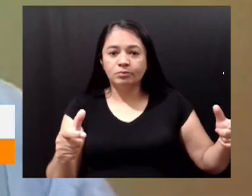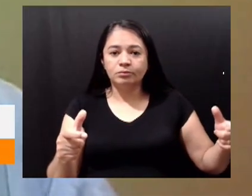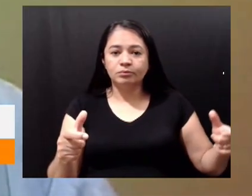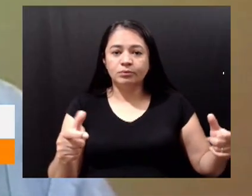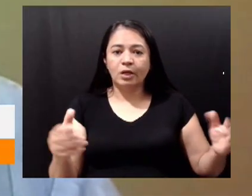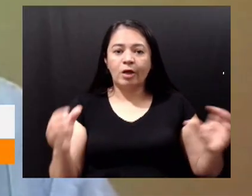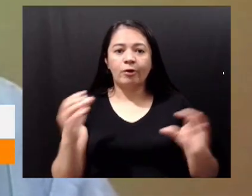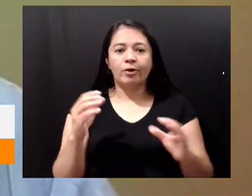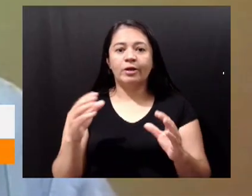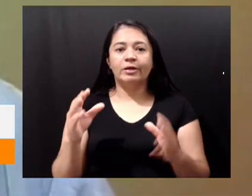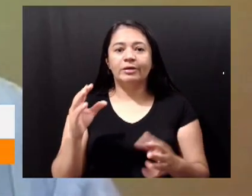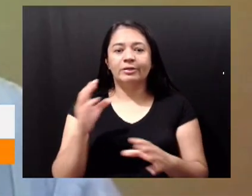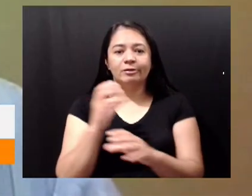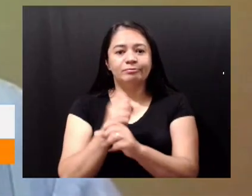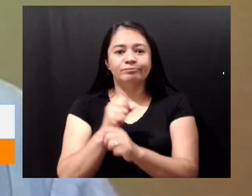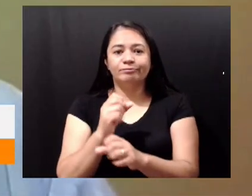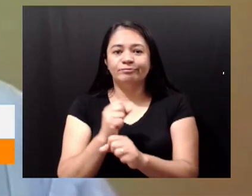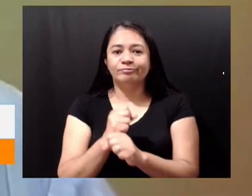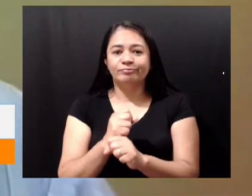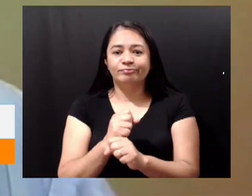conta, né? Então, muita gente